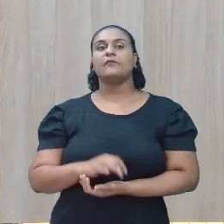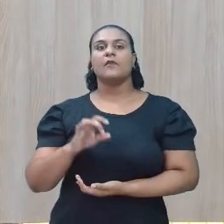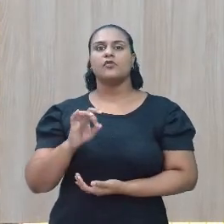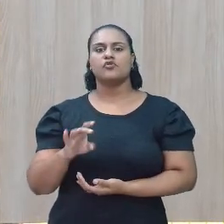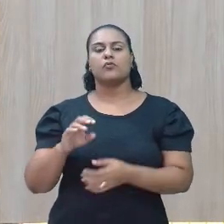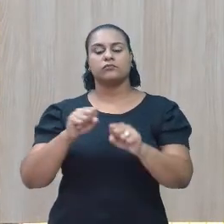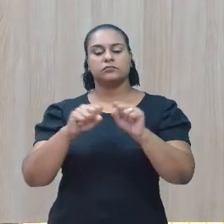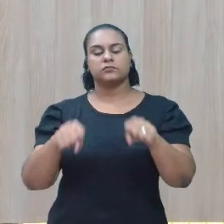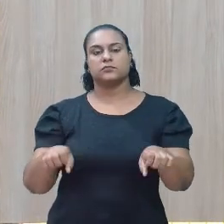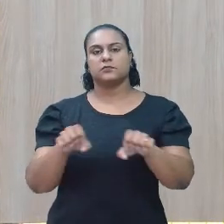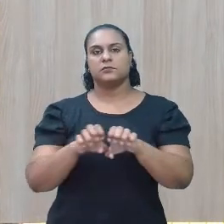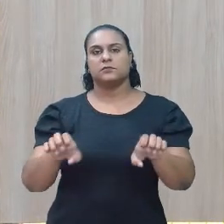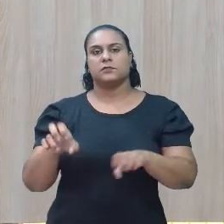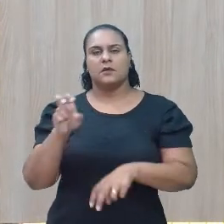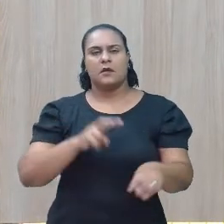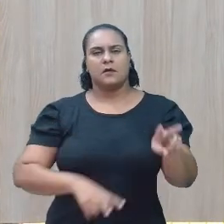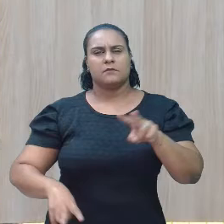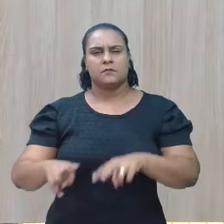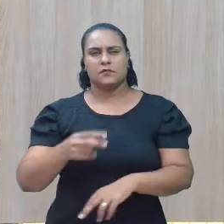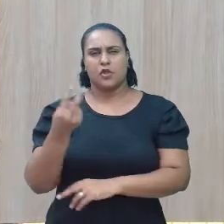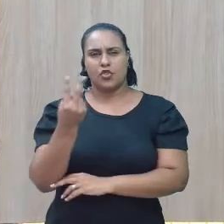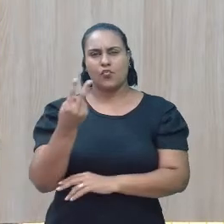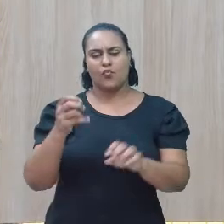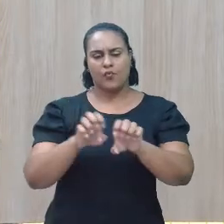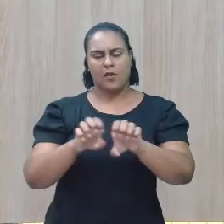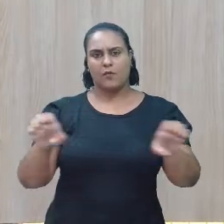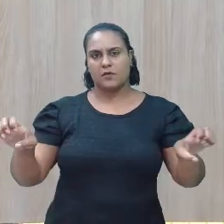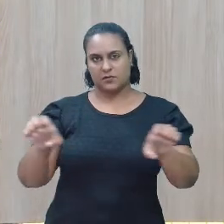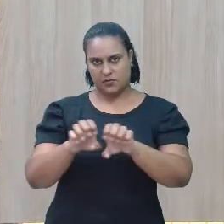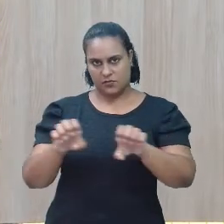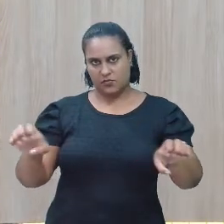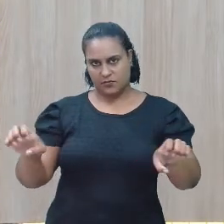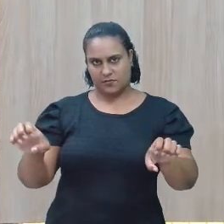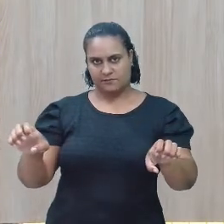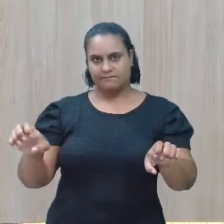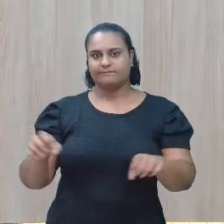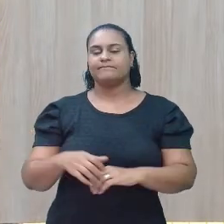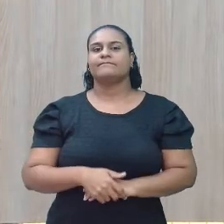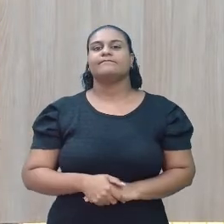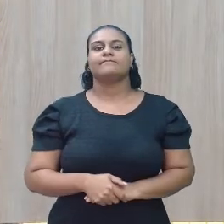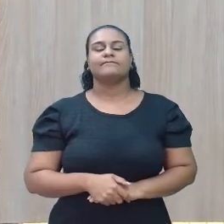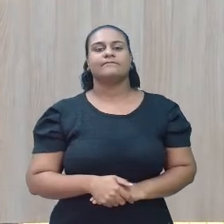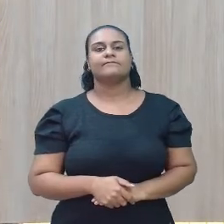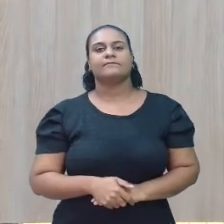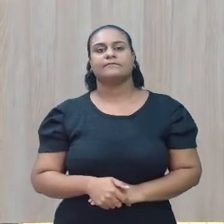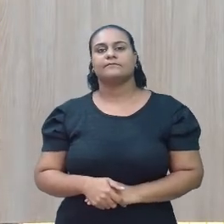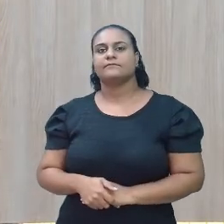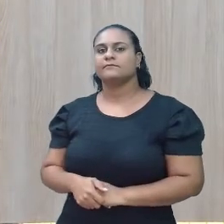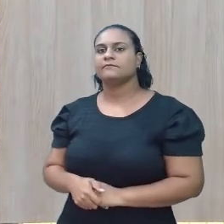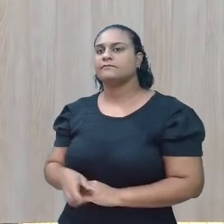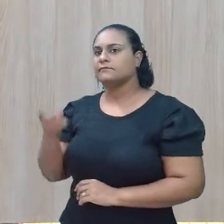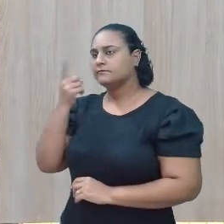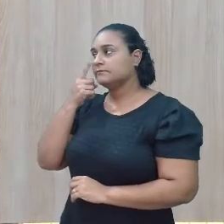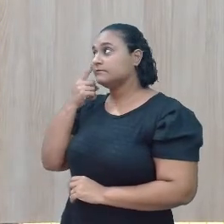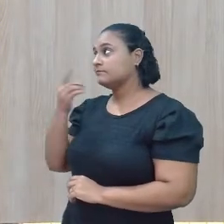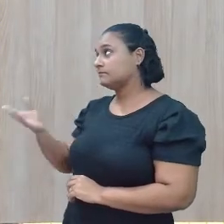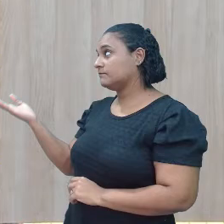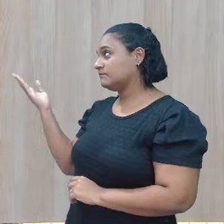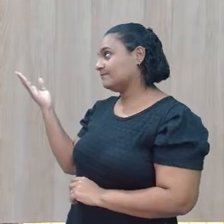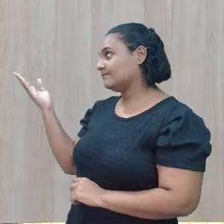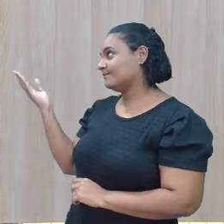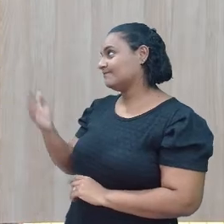sistemas de equações observando 2 equações de uma só vez, tá certo? Então vejamos aqui na